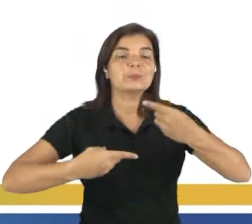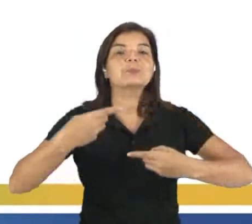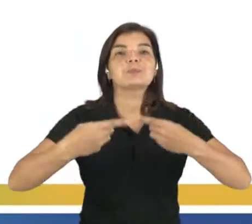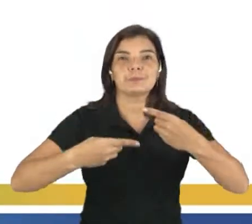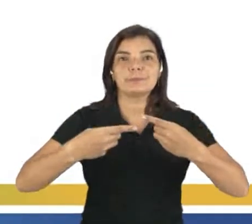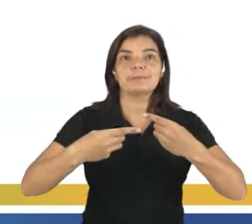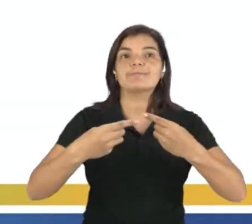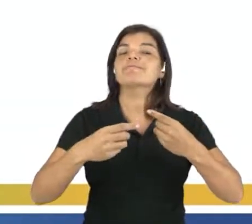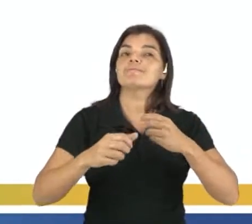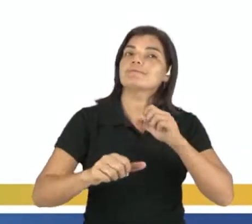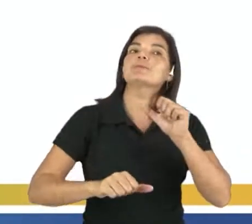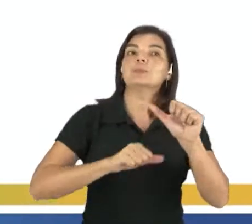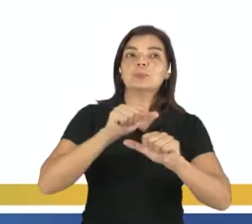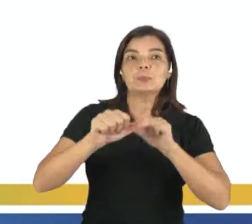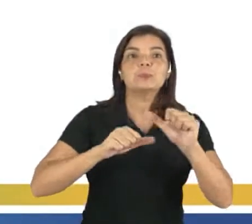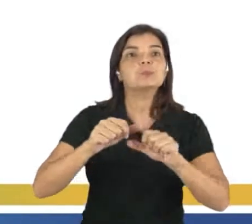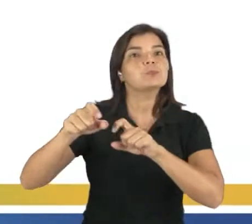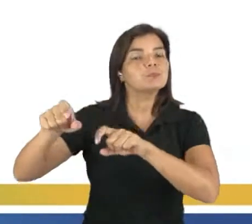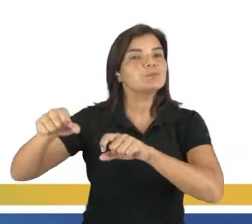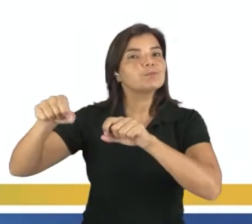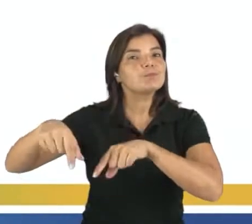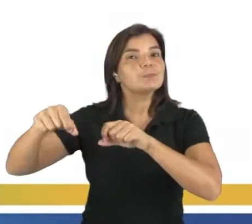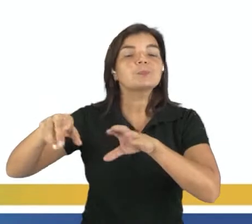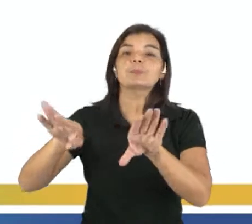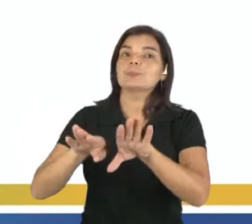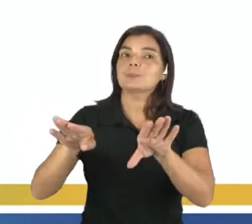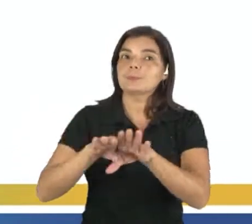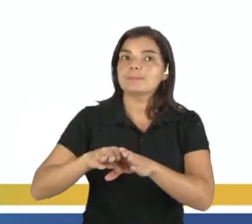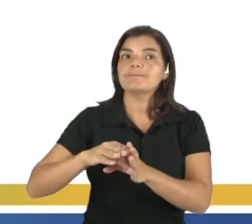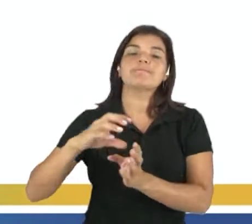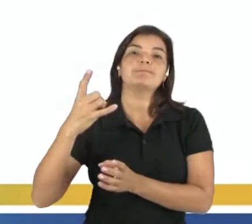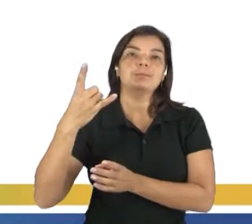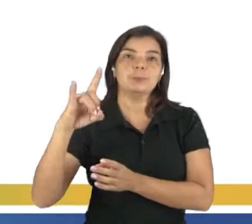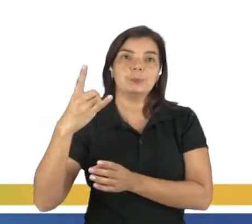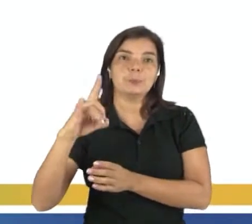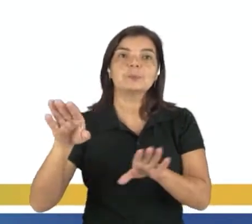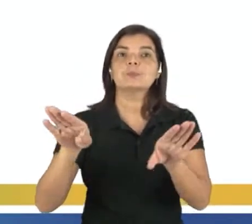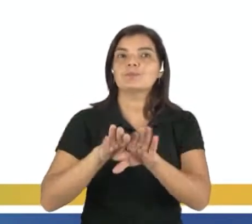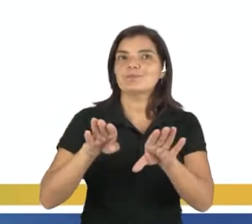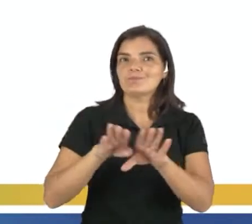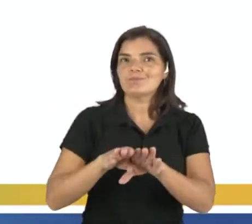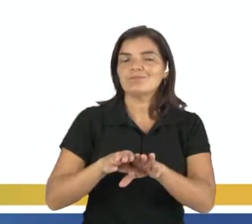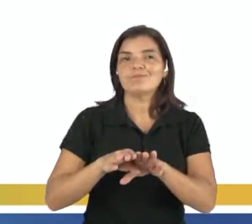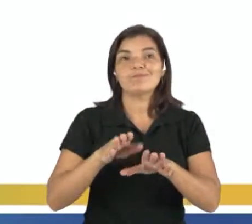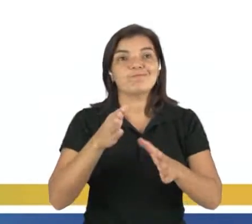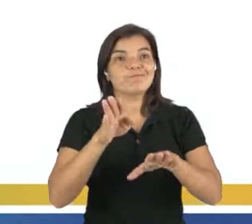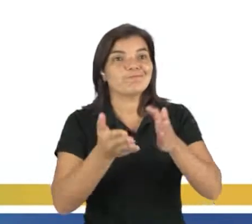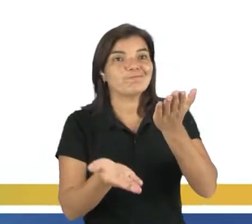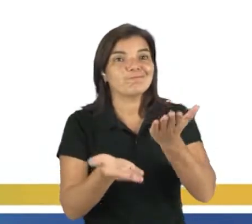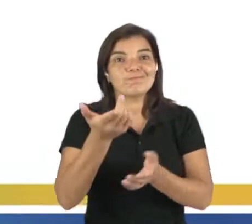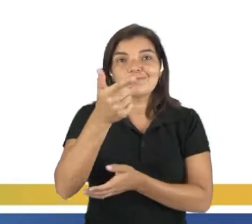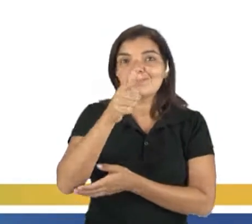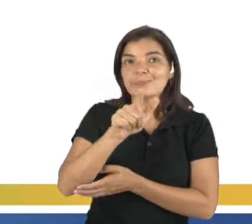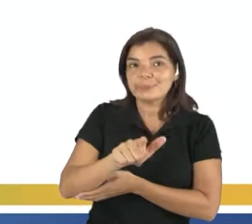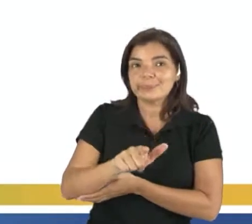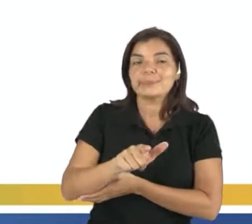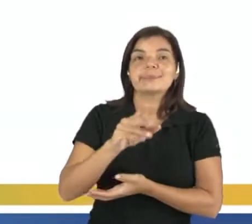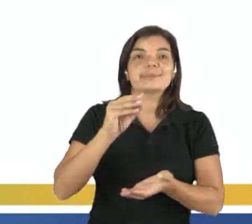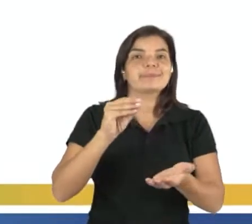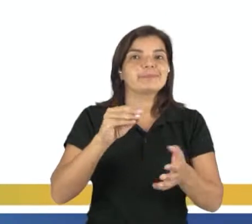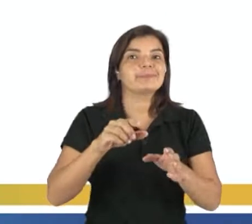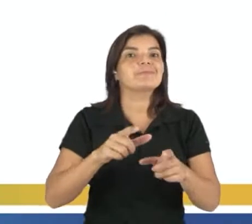da política de reforma agrária fizeram com que a estrutura fundiária boliviana se desequilibrasse novamente e